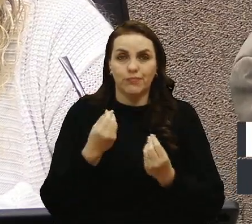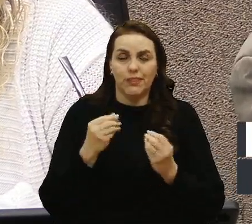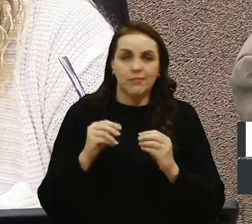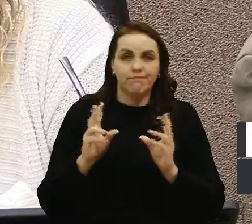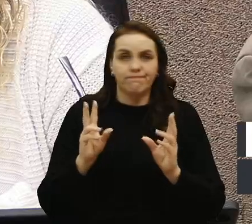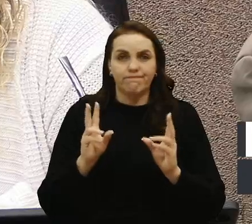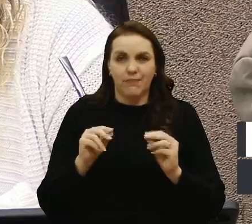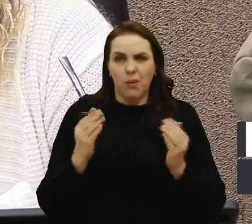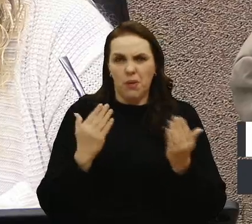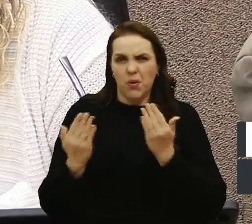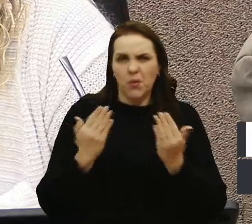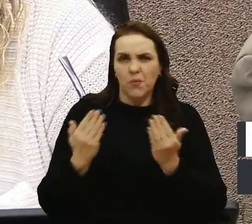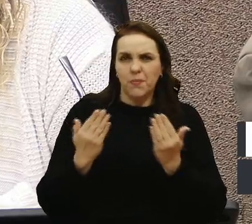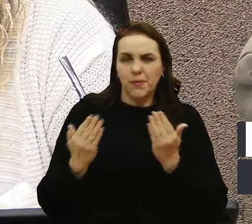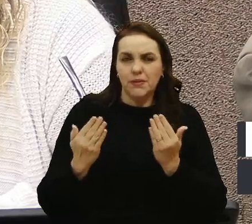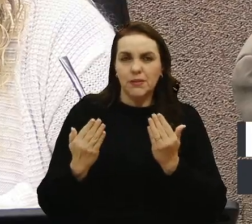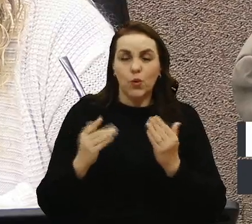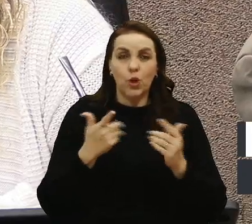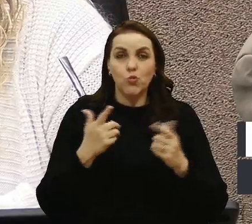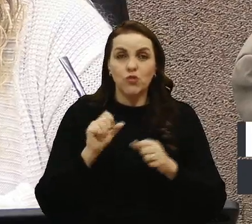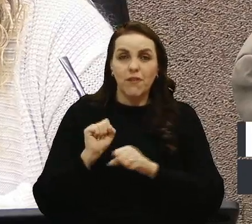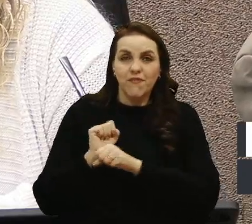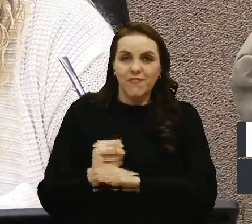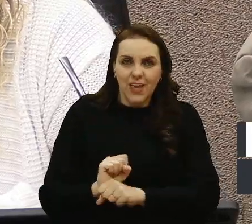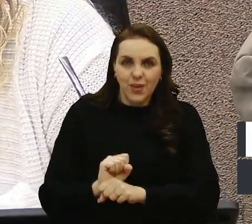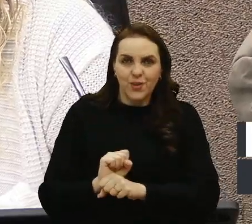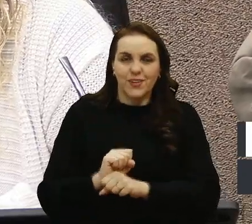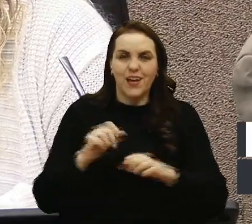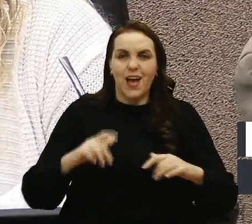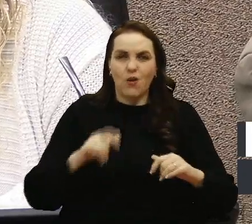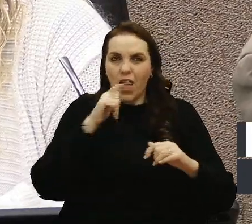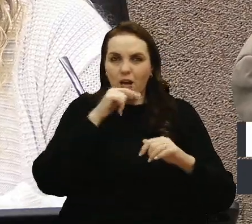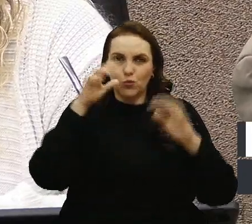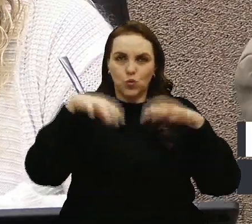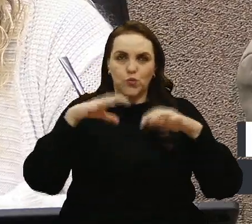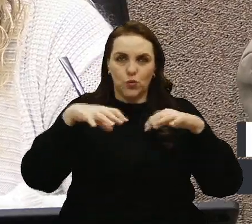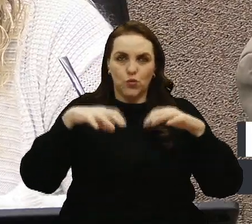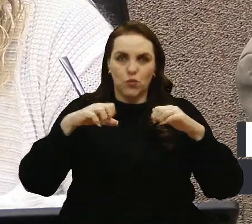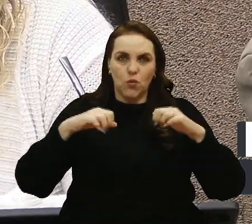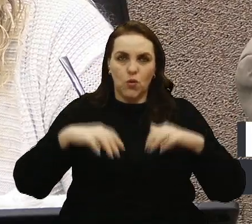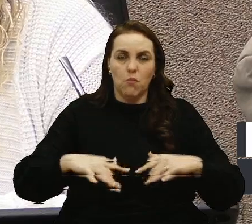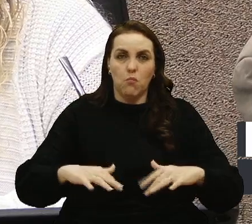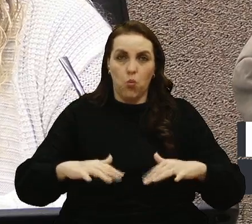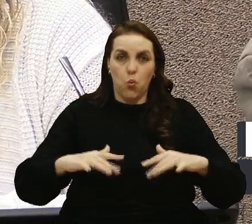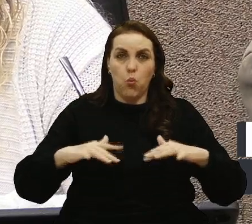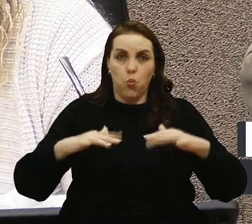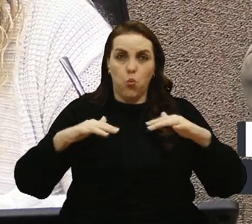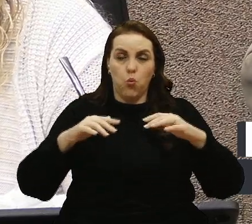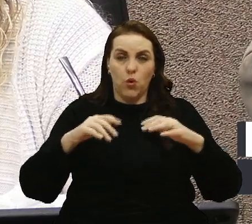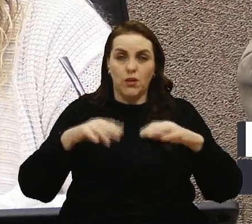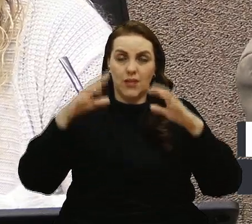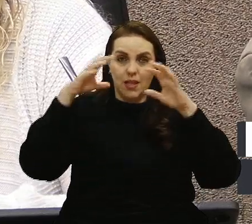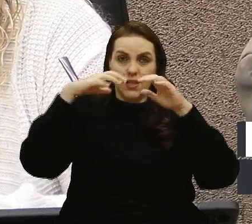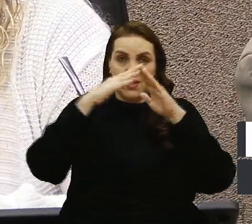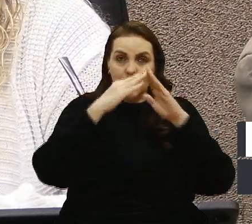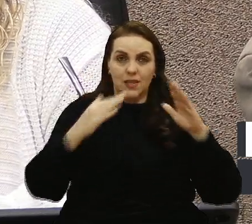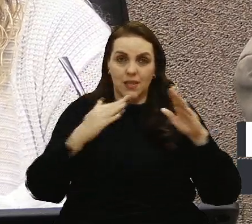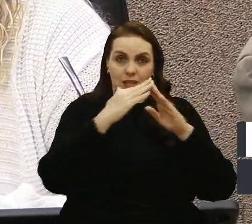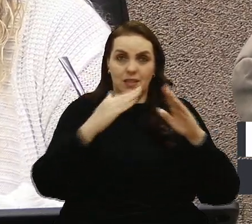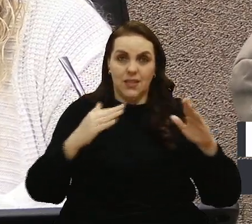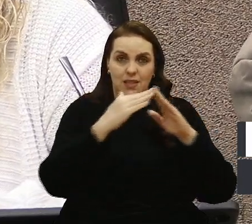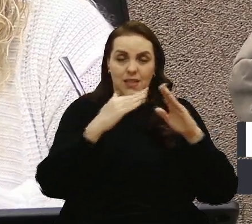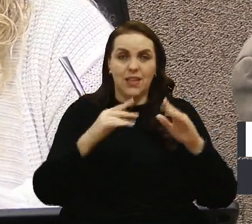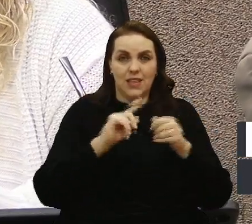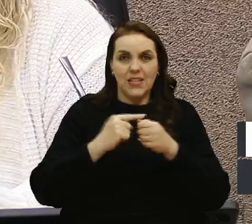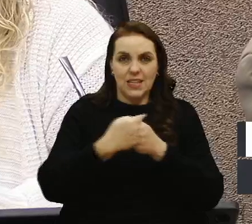uma analogia aqui, uma espécie de freio, né? Ou seja, todos os telhados da cidade largando a água no asfalto